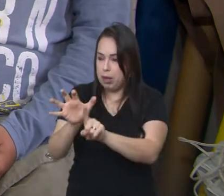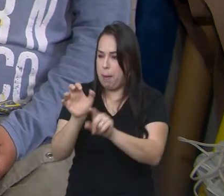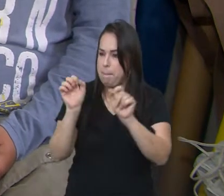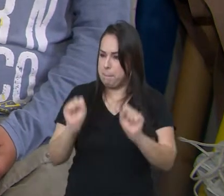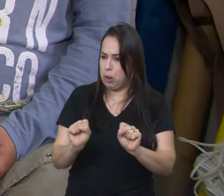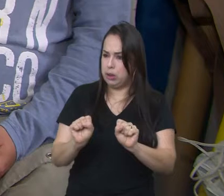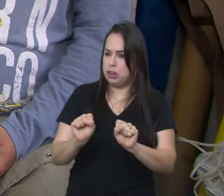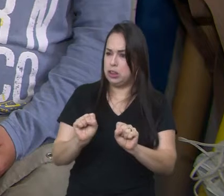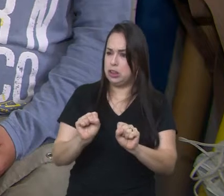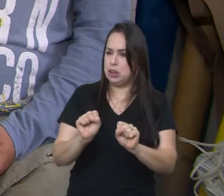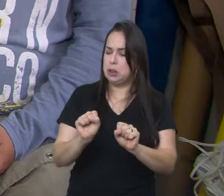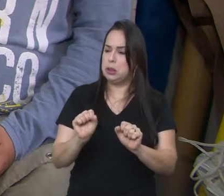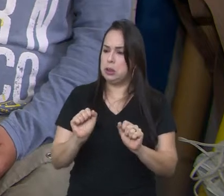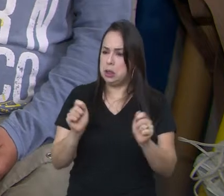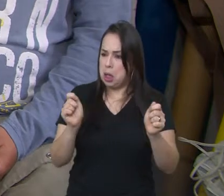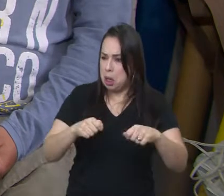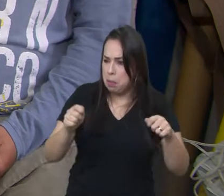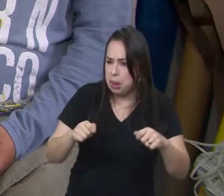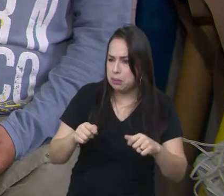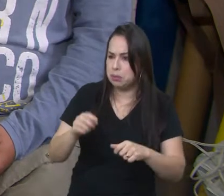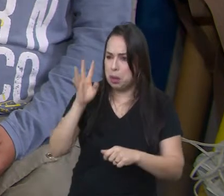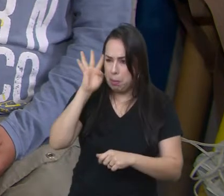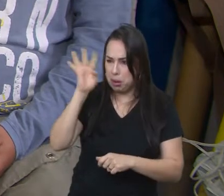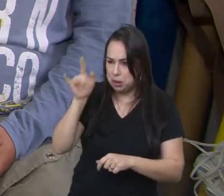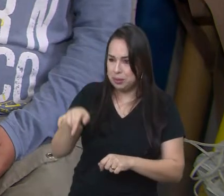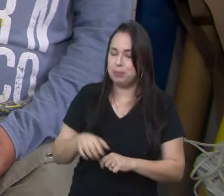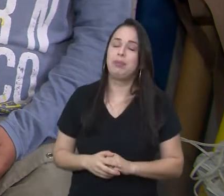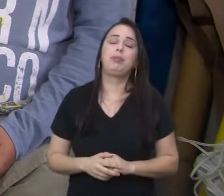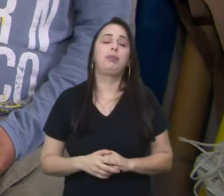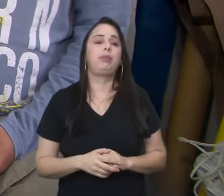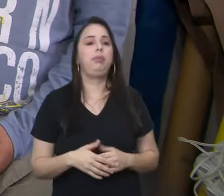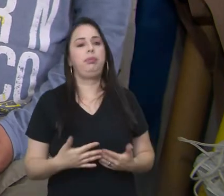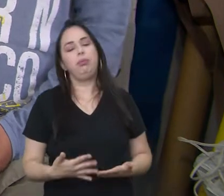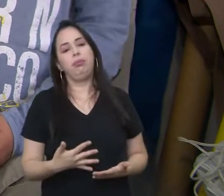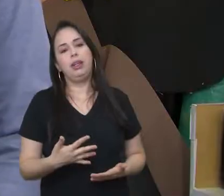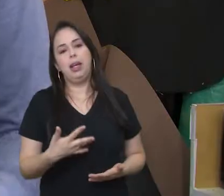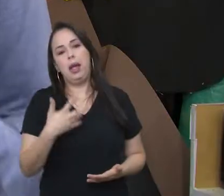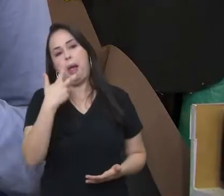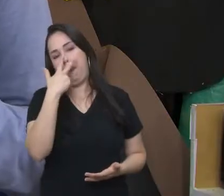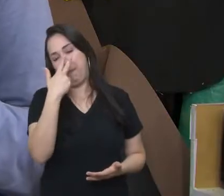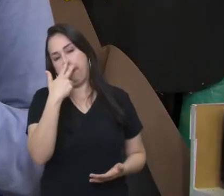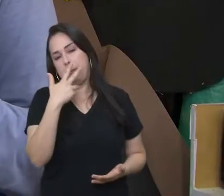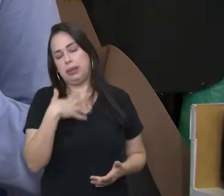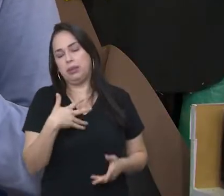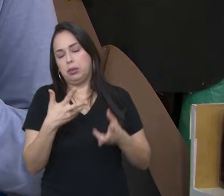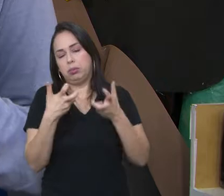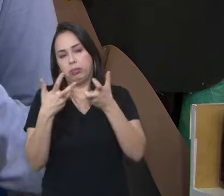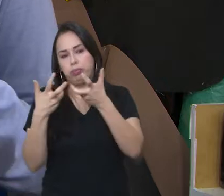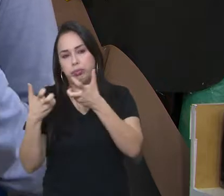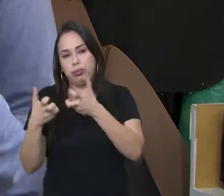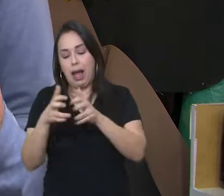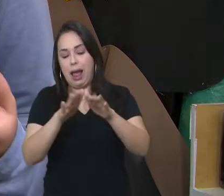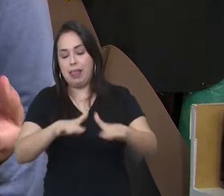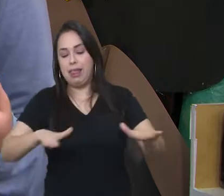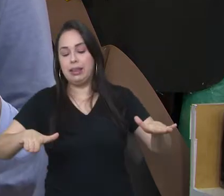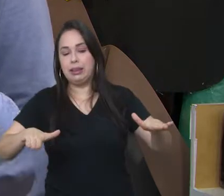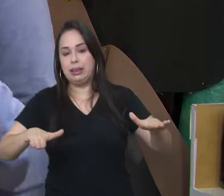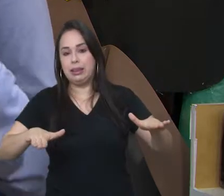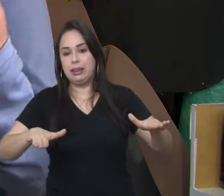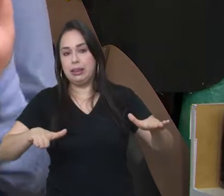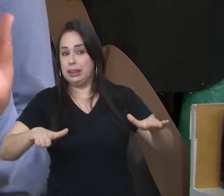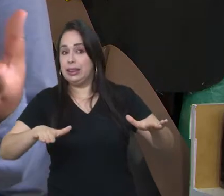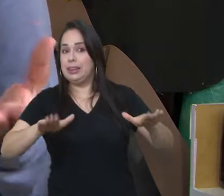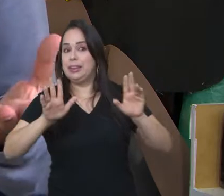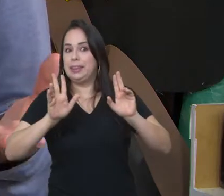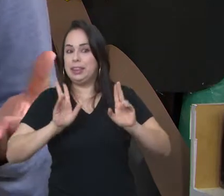você pode inspirar as crianças assim também? Você imagina isso? Então, eu pelo que eu percebo, né, que eu vejo, as